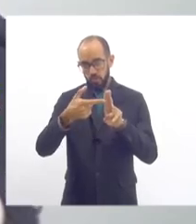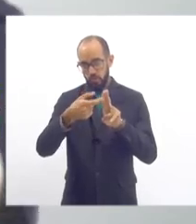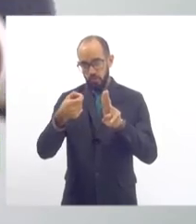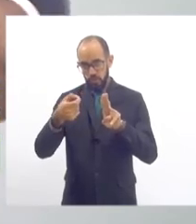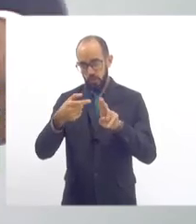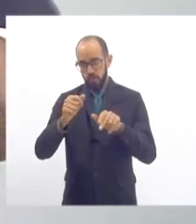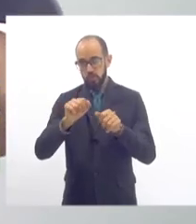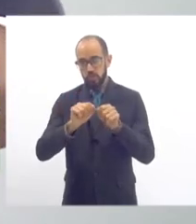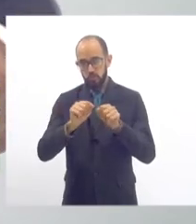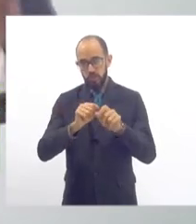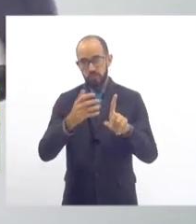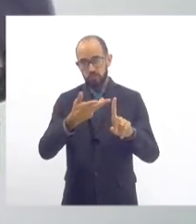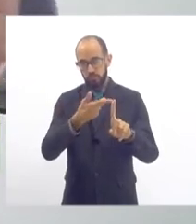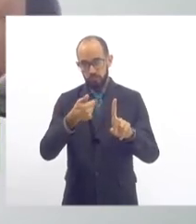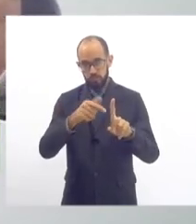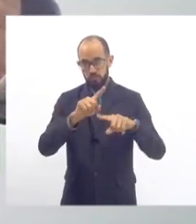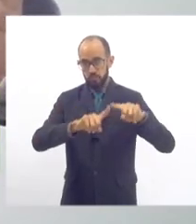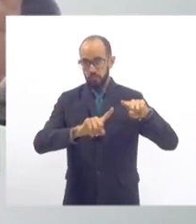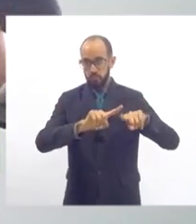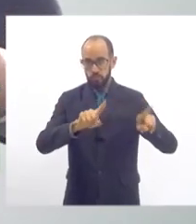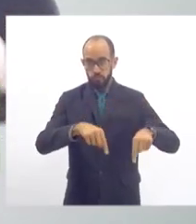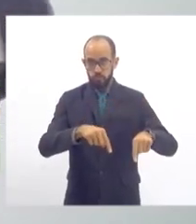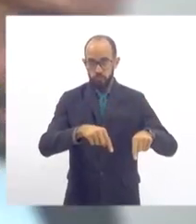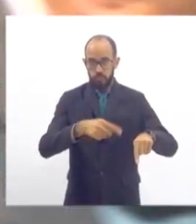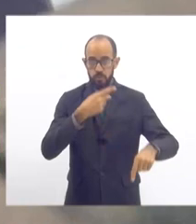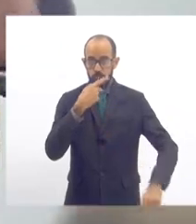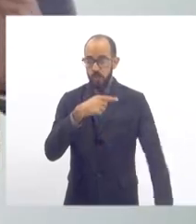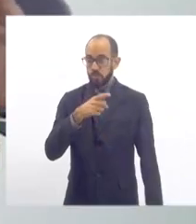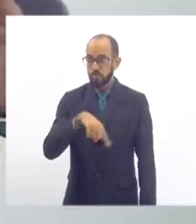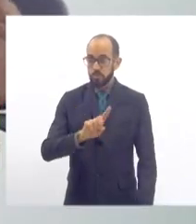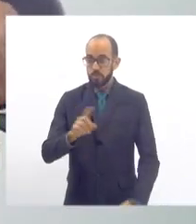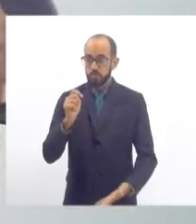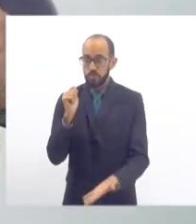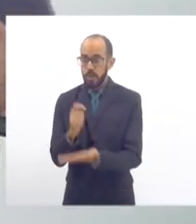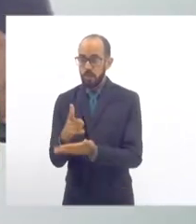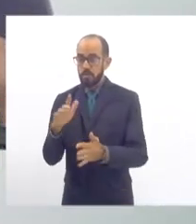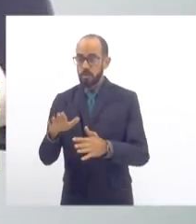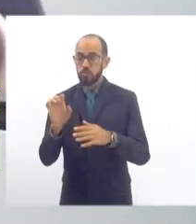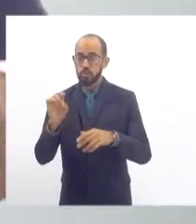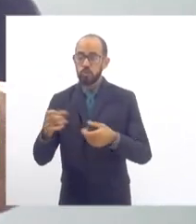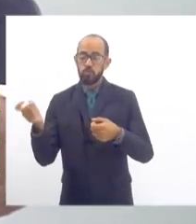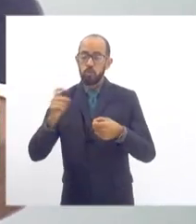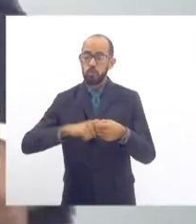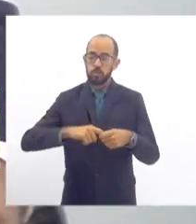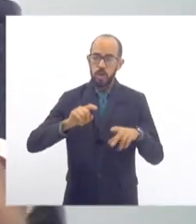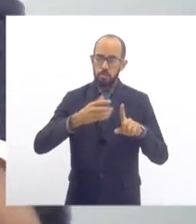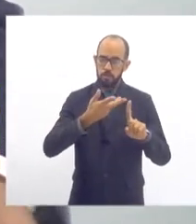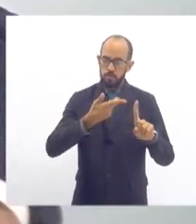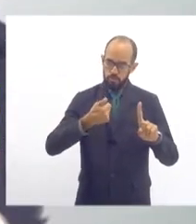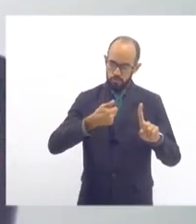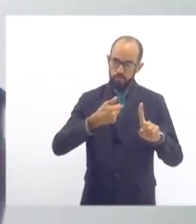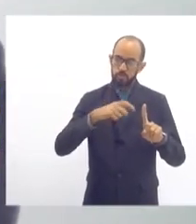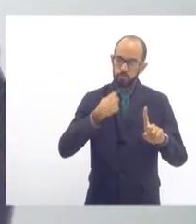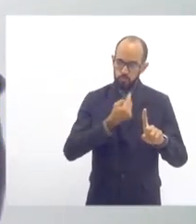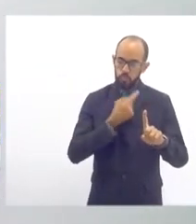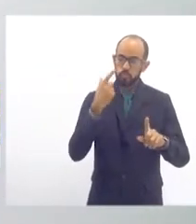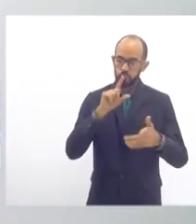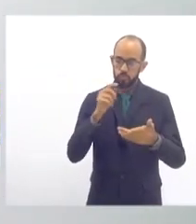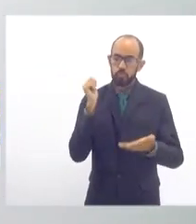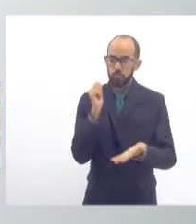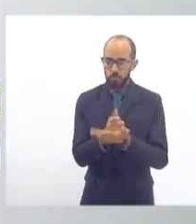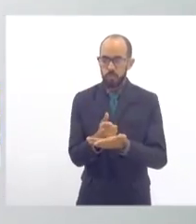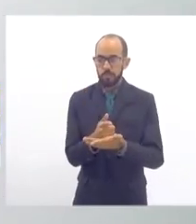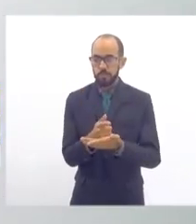anseio, e os servidores falavam assim, olha, não precisa nem pagar, só em restabelecer a meritocracia já está bom. A gente restabeleceu e pagou, e logo no início